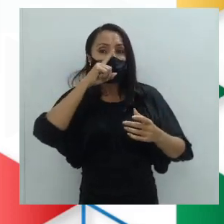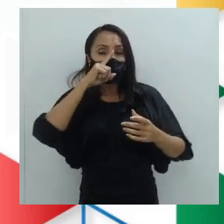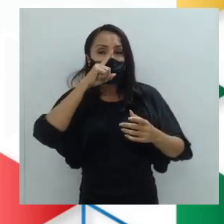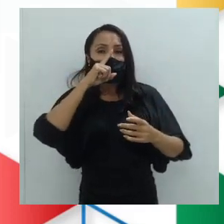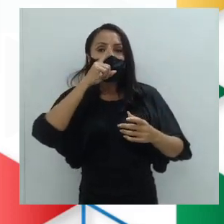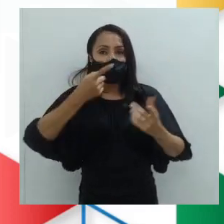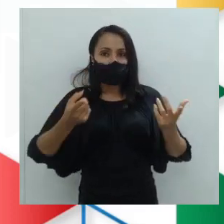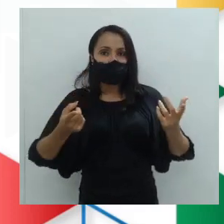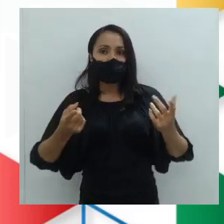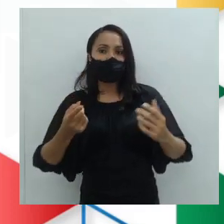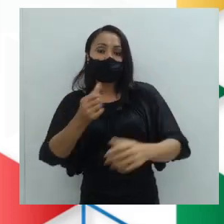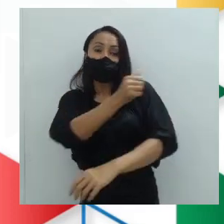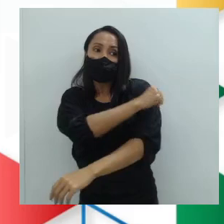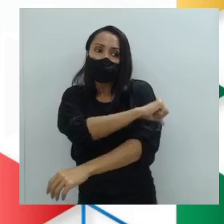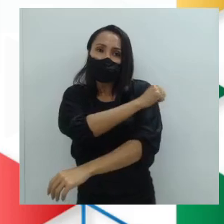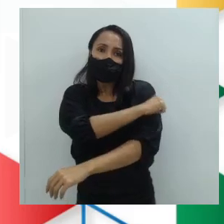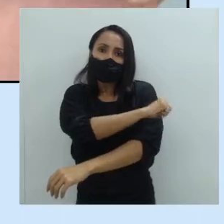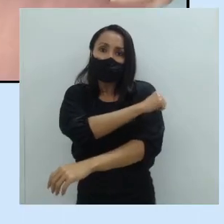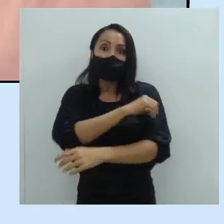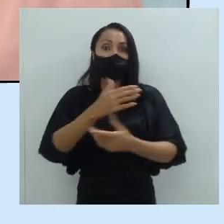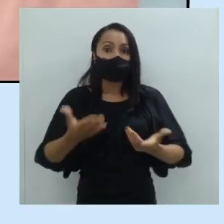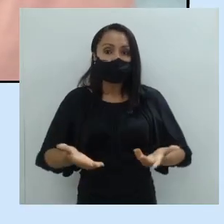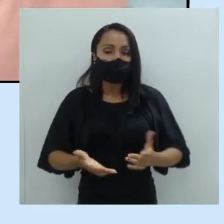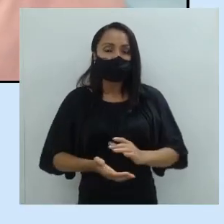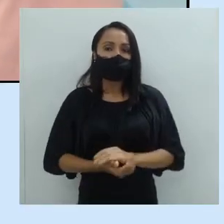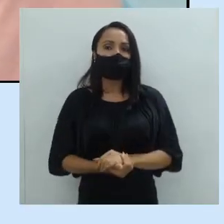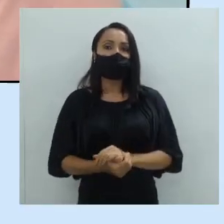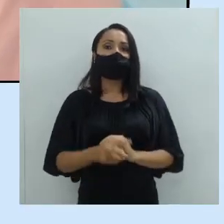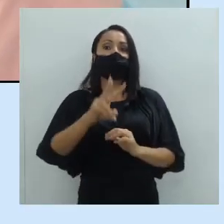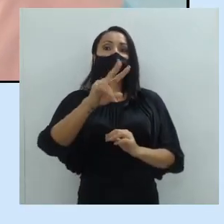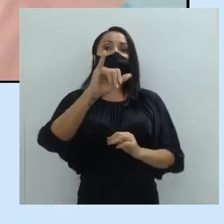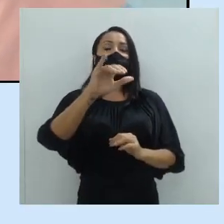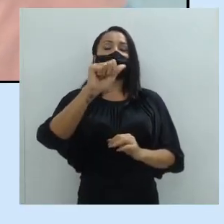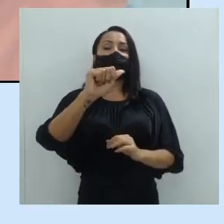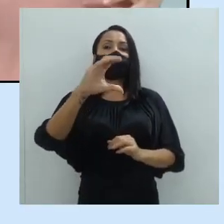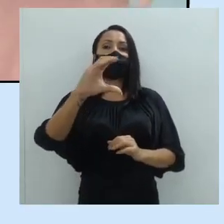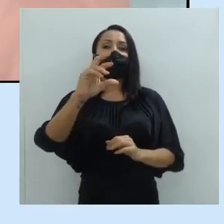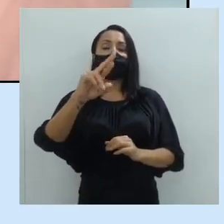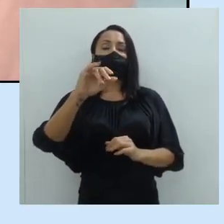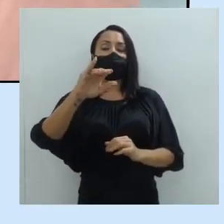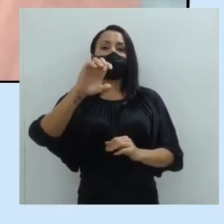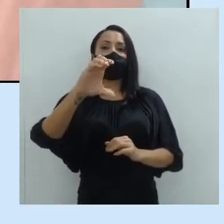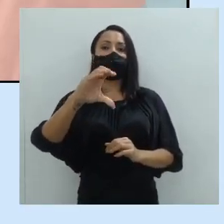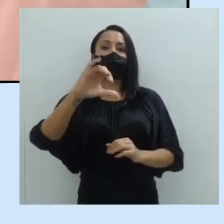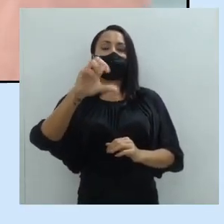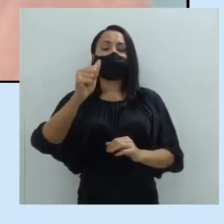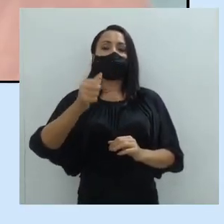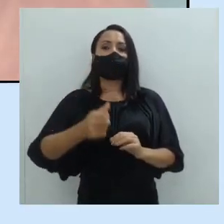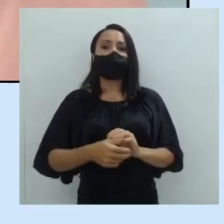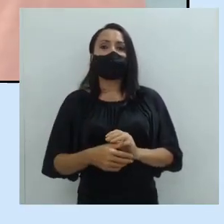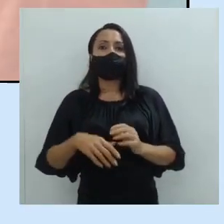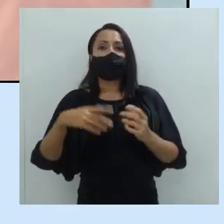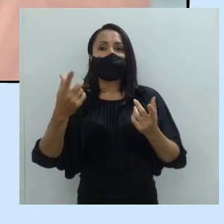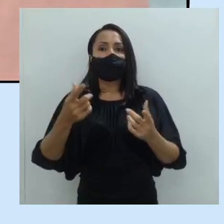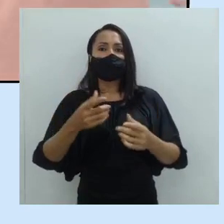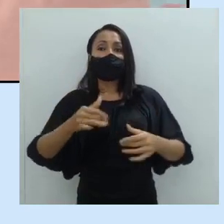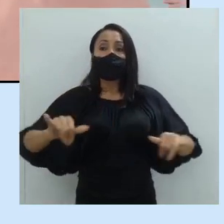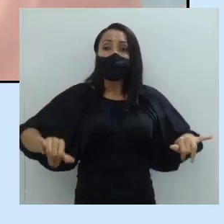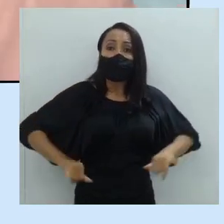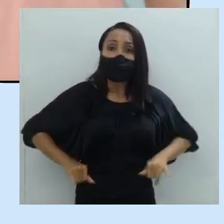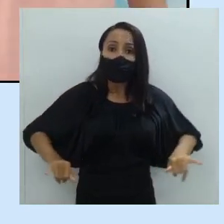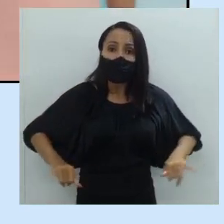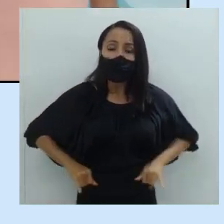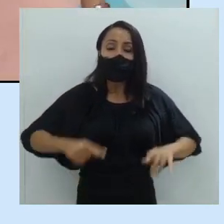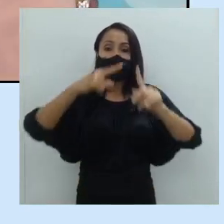Janeiro. Como assim? Olhando para mim, a palavra via crucis vai lembrar o quê? Via da cruz, o